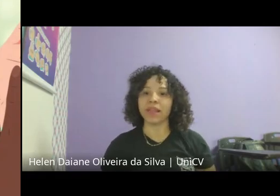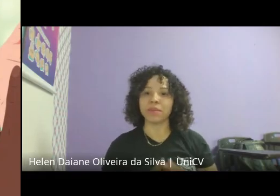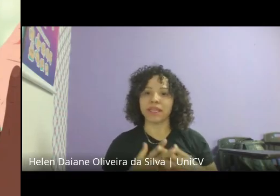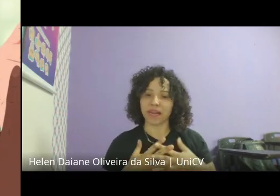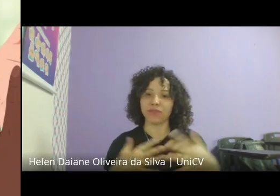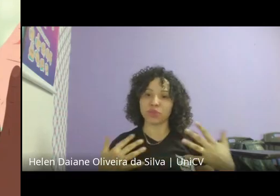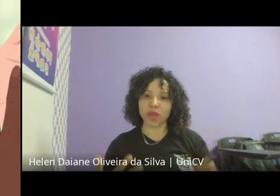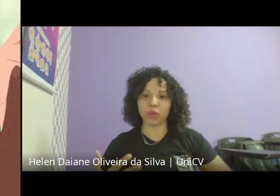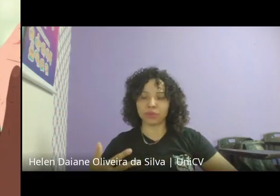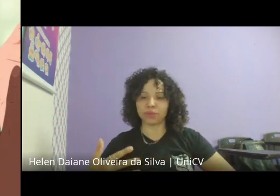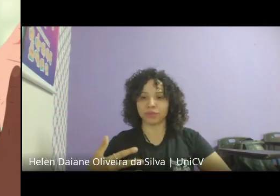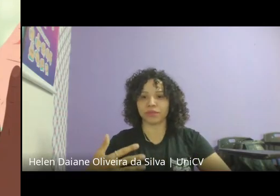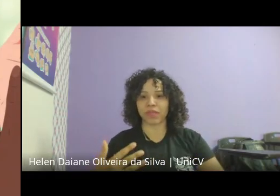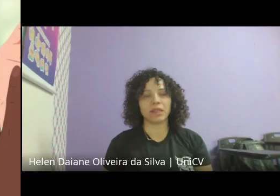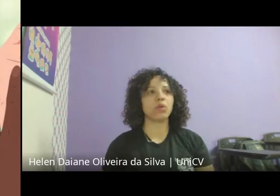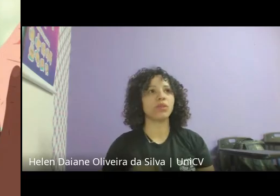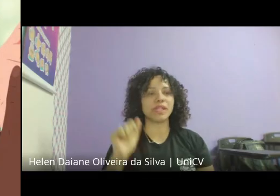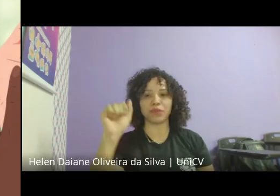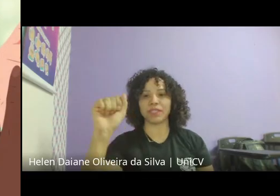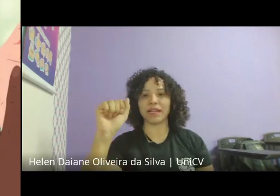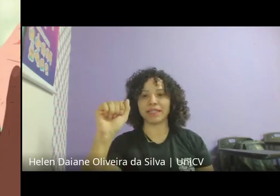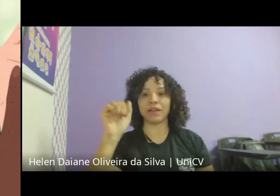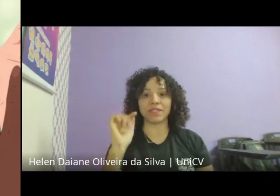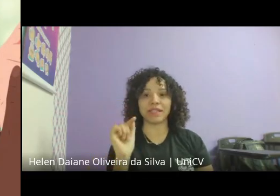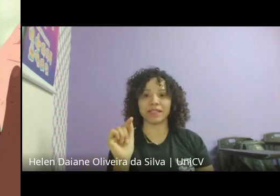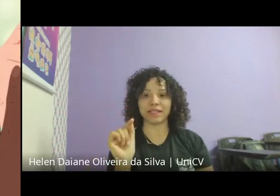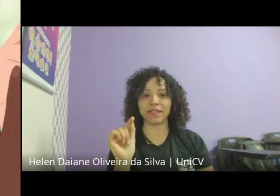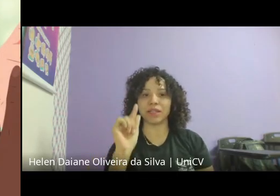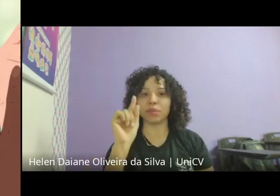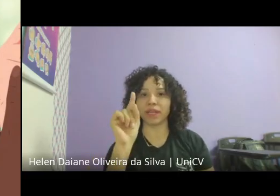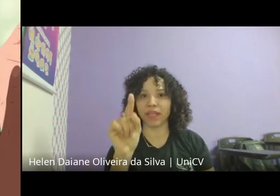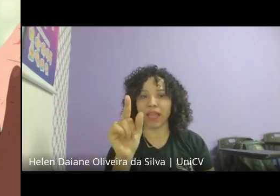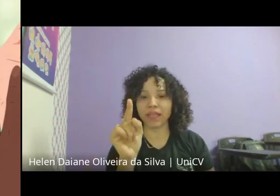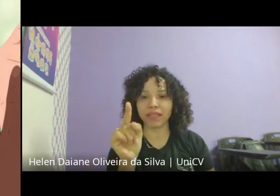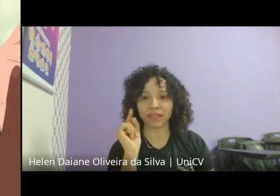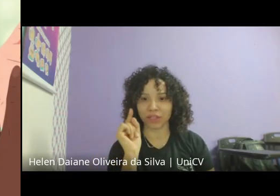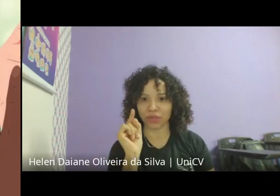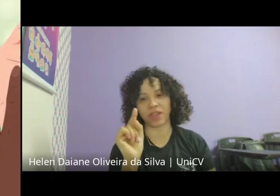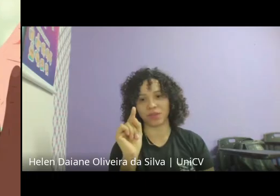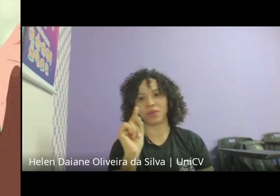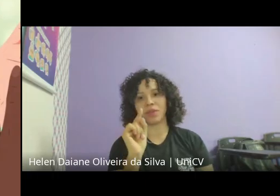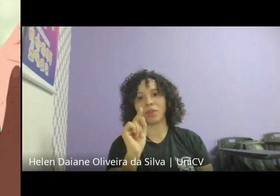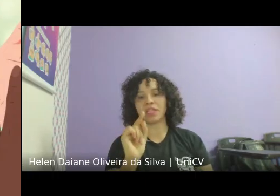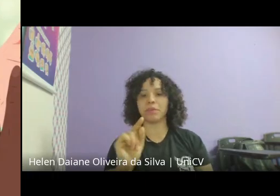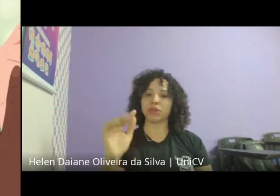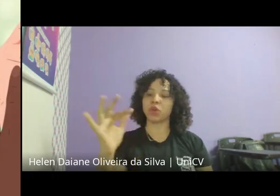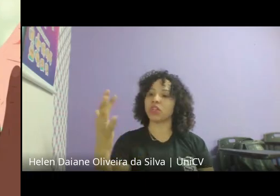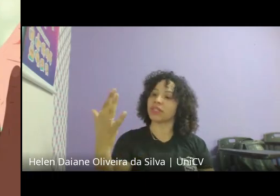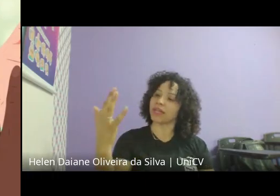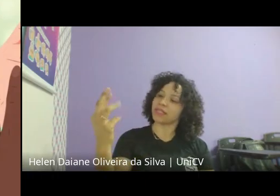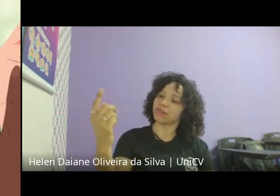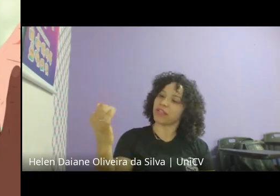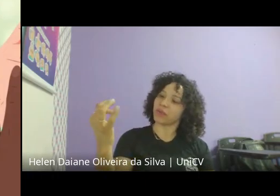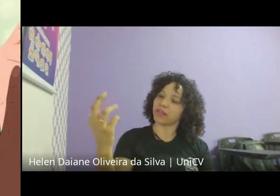Então, lembre que ela é visual. Então, quando você for sinalizar, você está sinalizando para quem está te vendo. Porque tem pessoa que